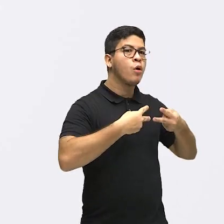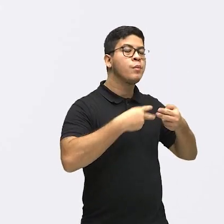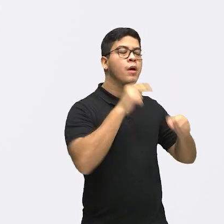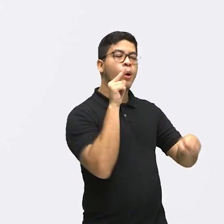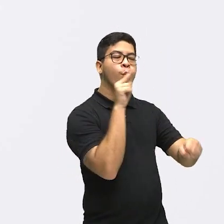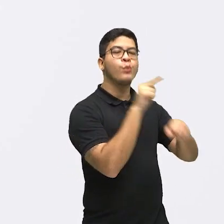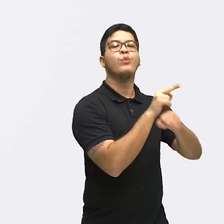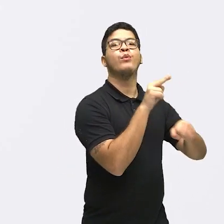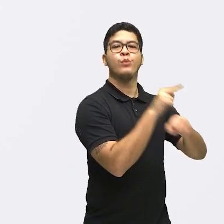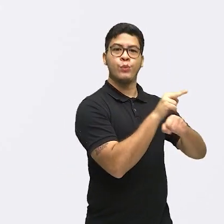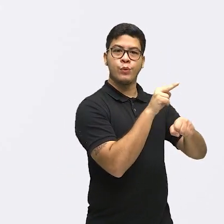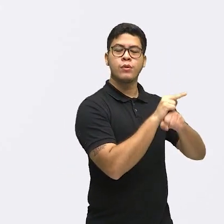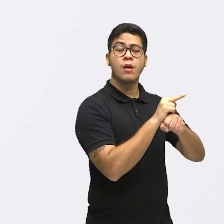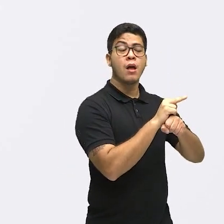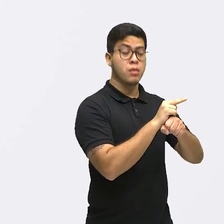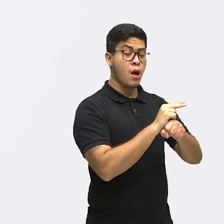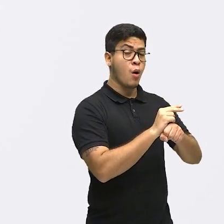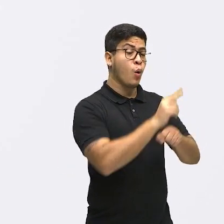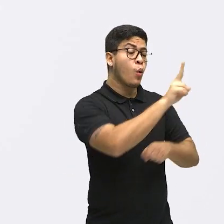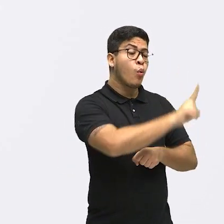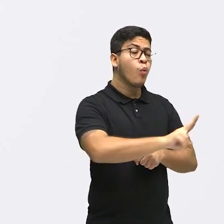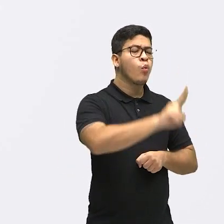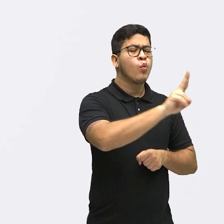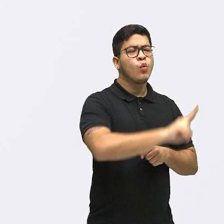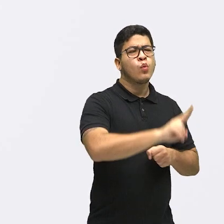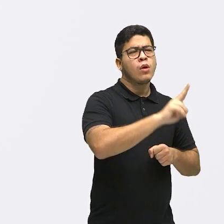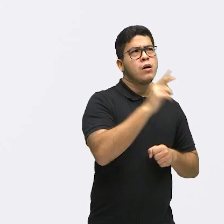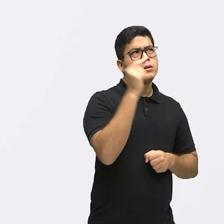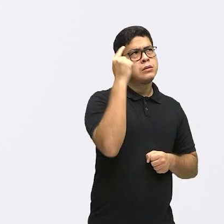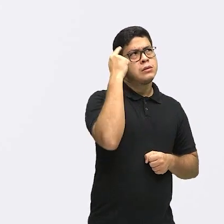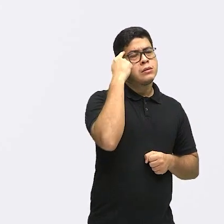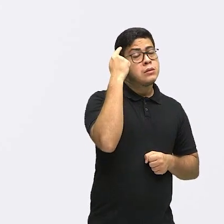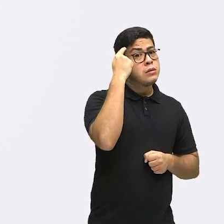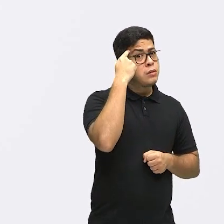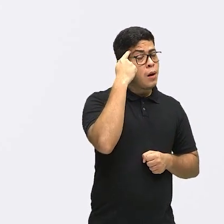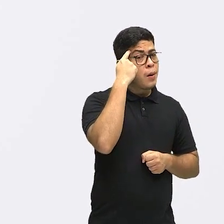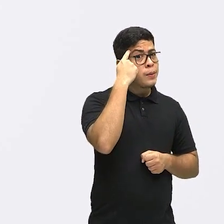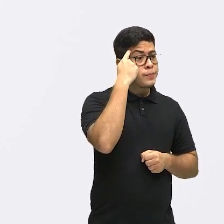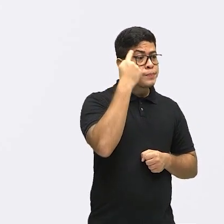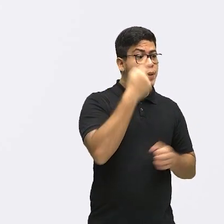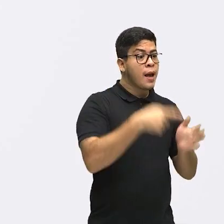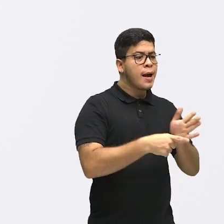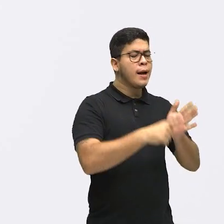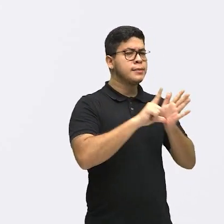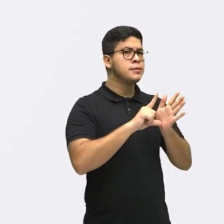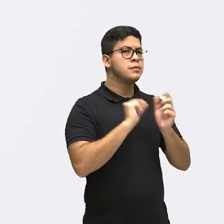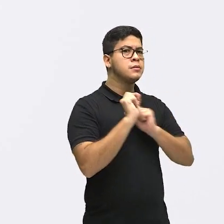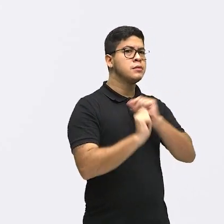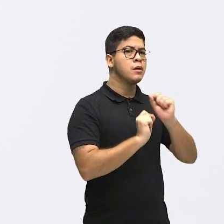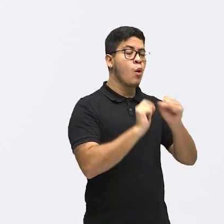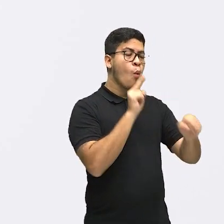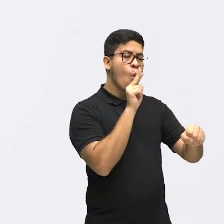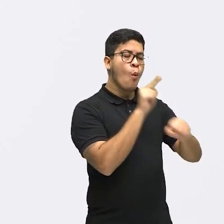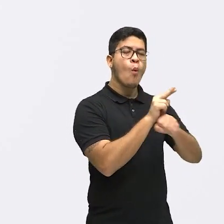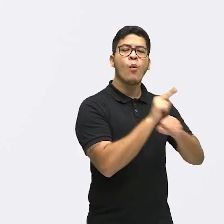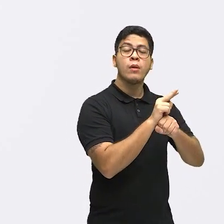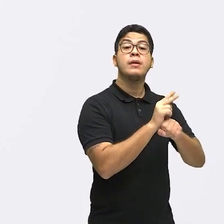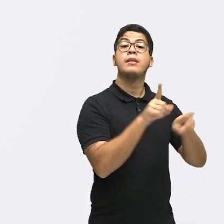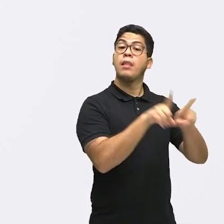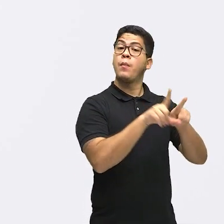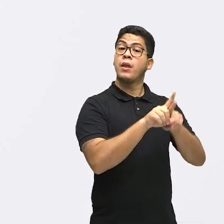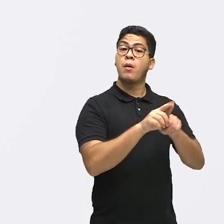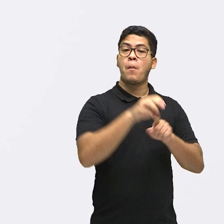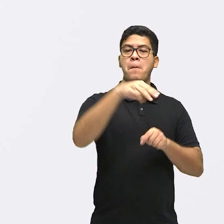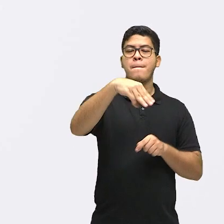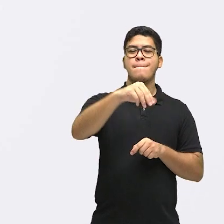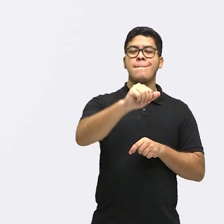natureza com uso racional e manejo sustentável. O que é manejo sustentável? Vamos lá,